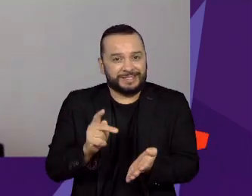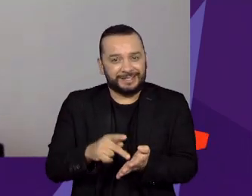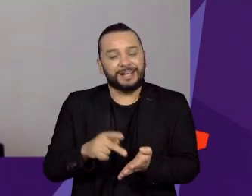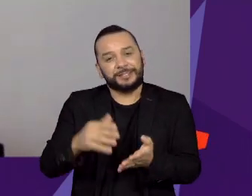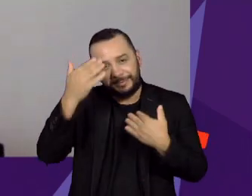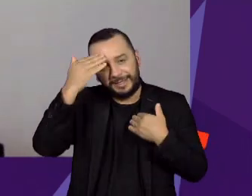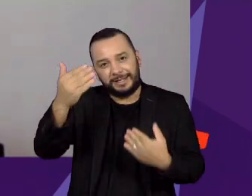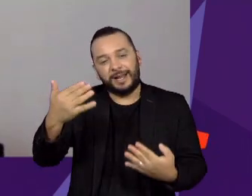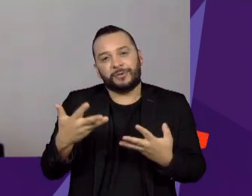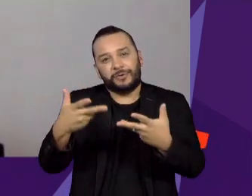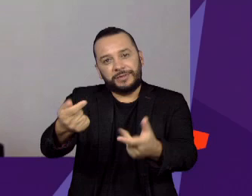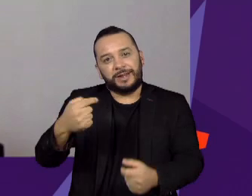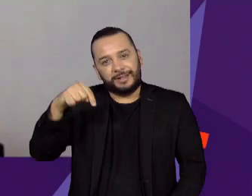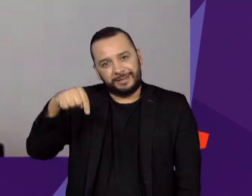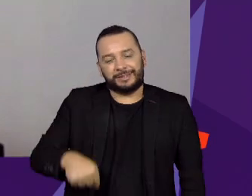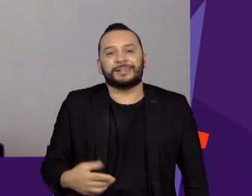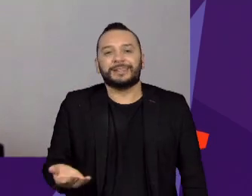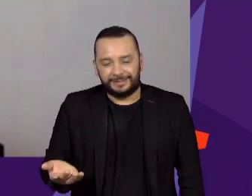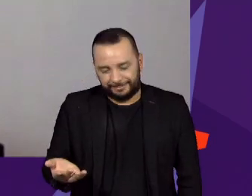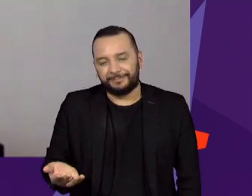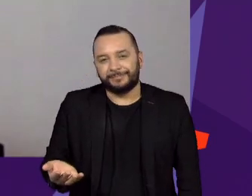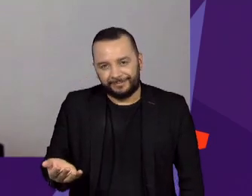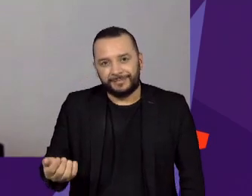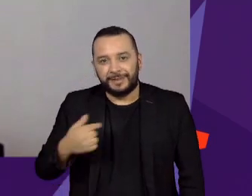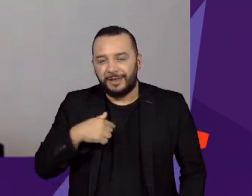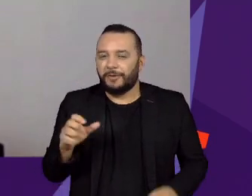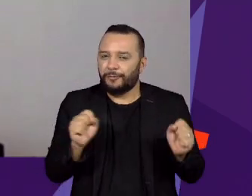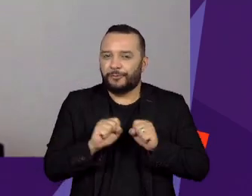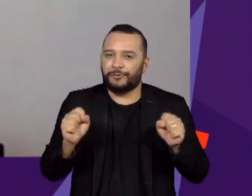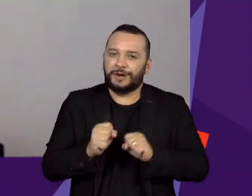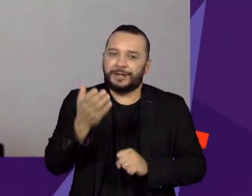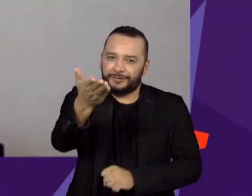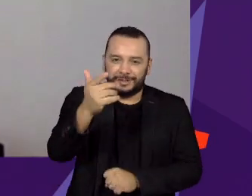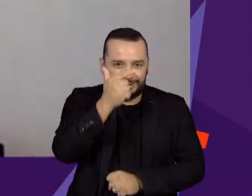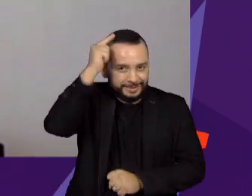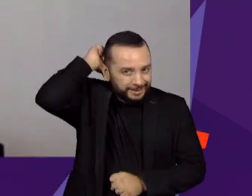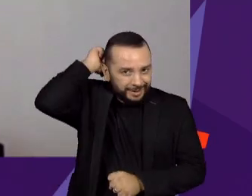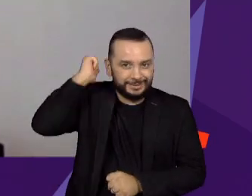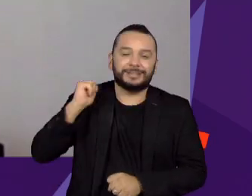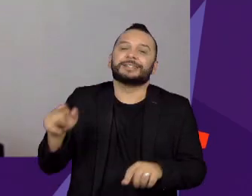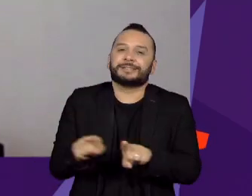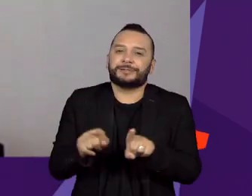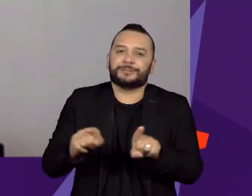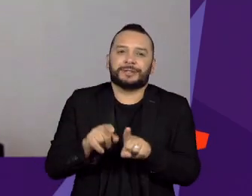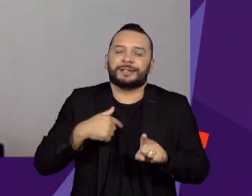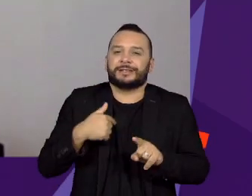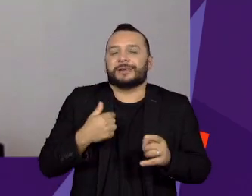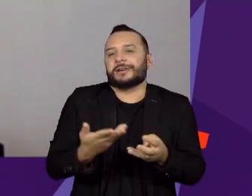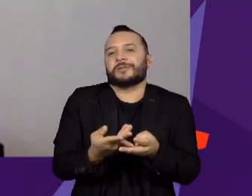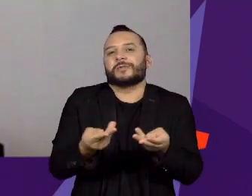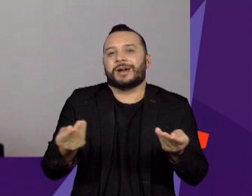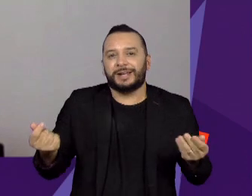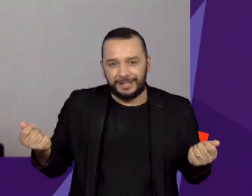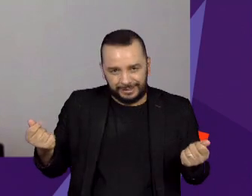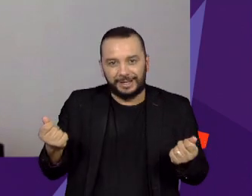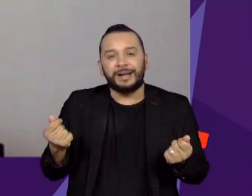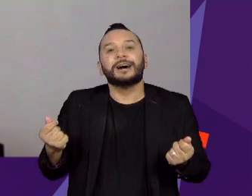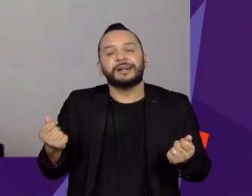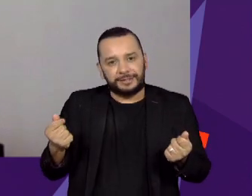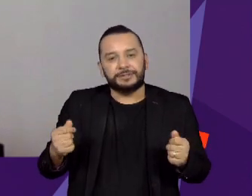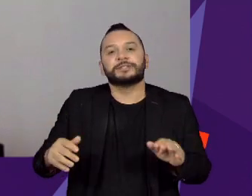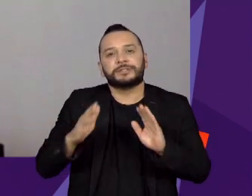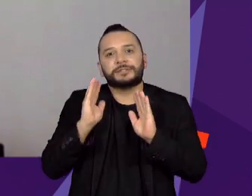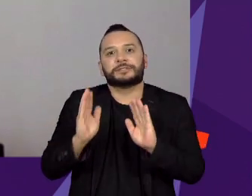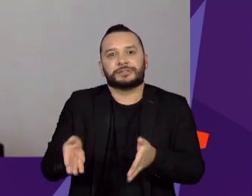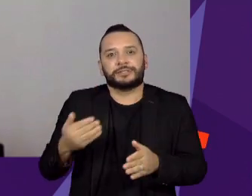ter me chamado aqui, Marcelo. Além de fã incondicional, um admirador da qualidade desse programa desde a